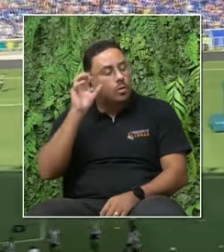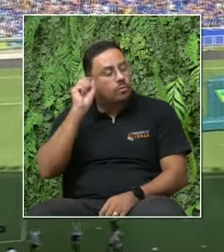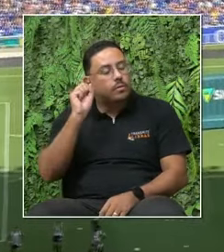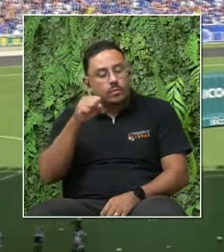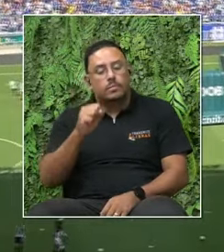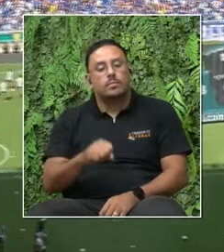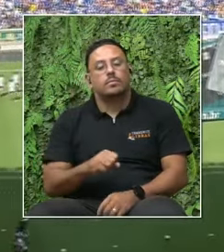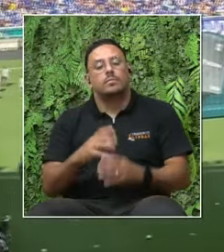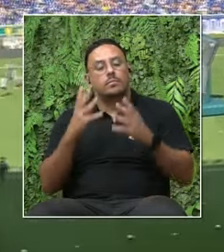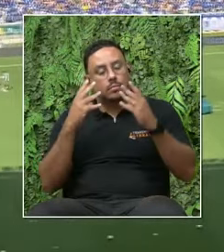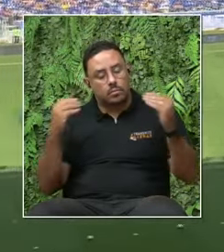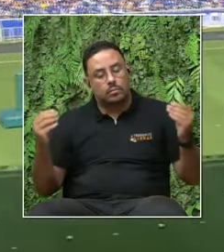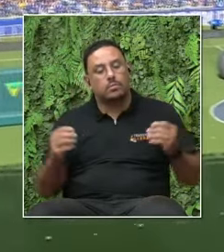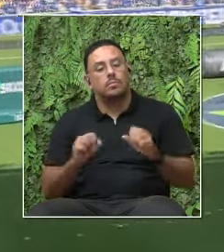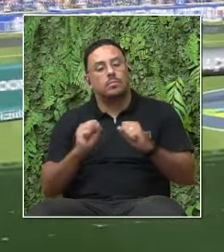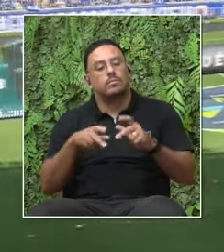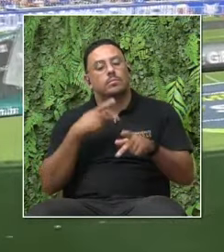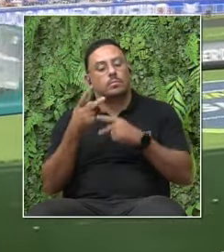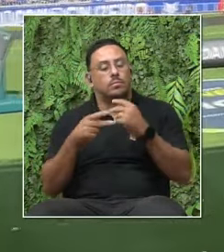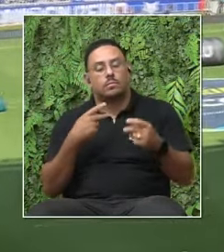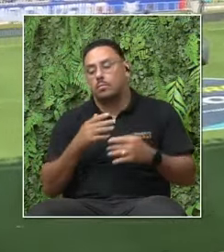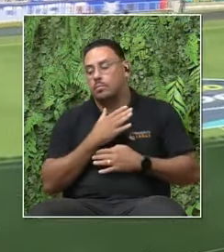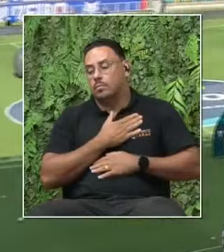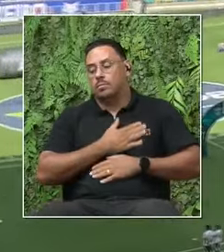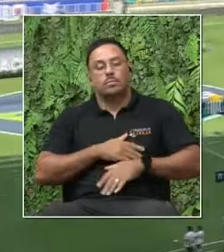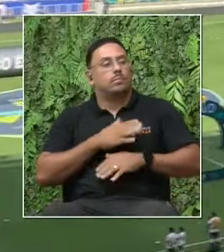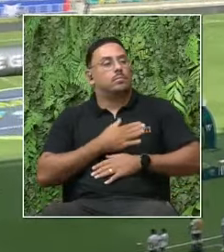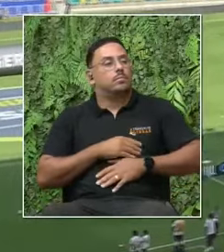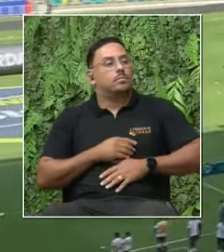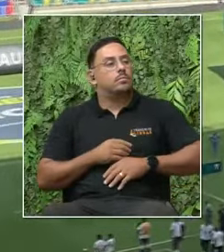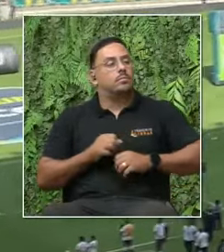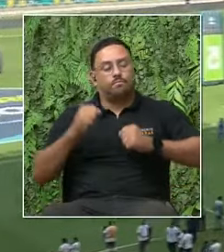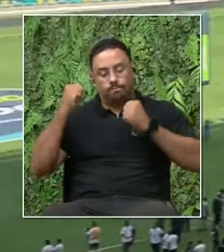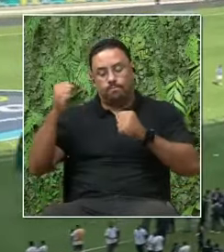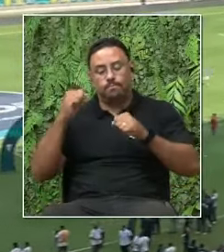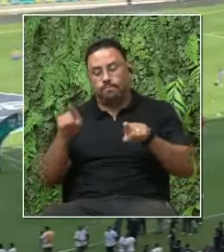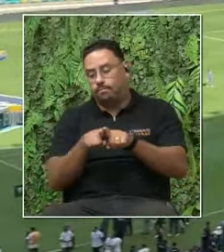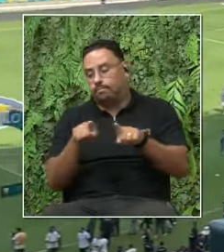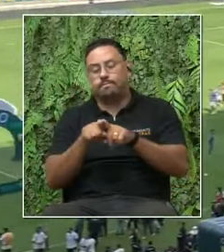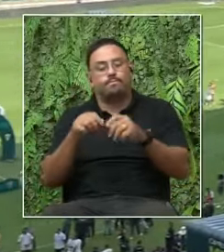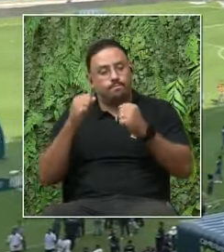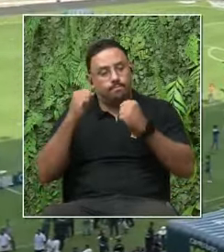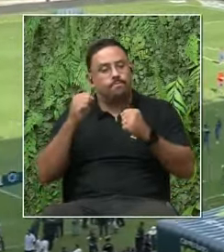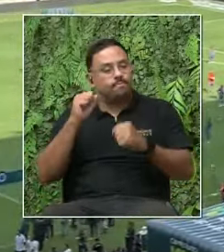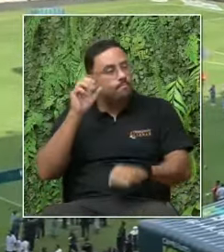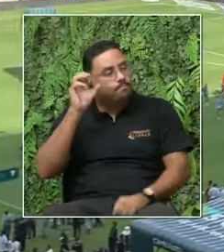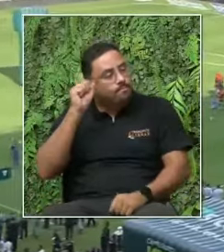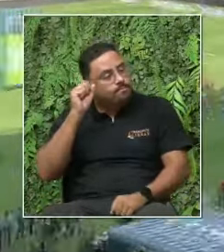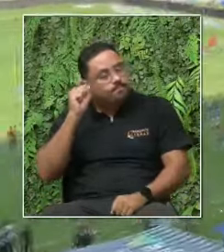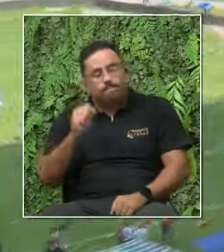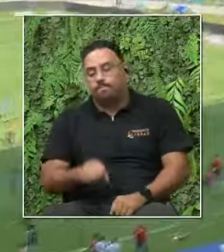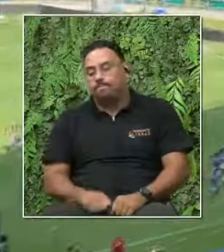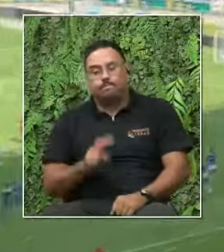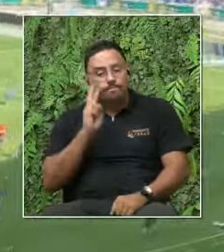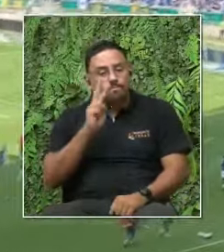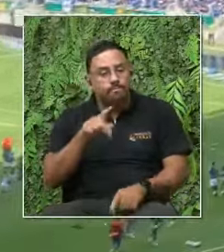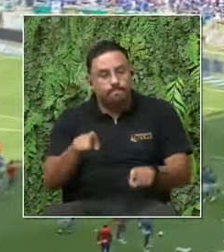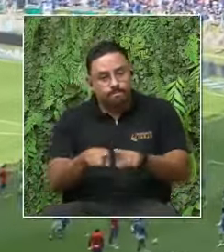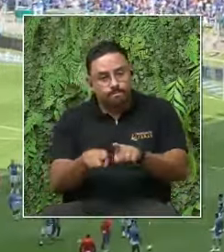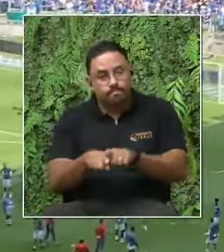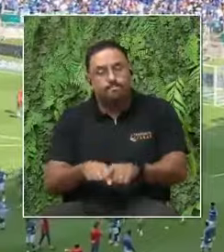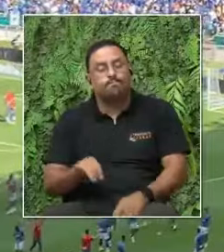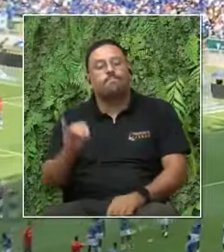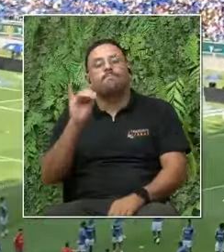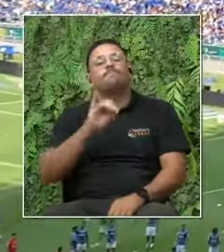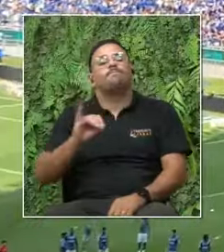ouvindo ouvindo tranquilamente podem falar com calma e tranquilidade que o torcedor também está ouvindo Oi